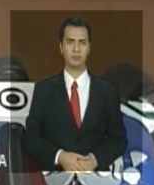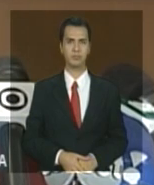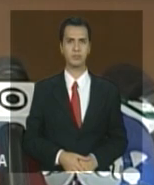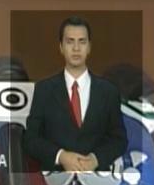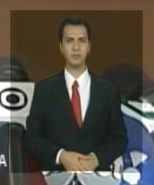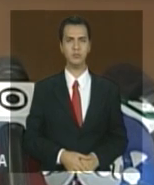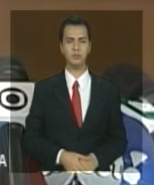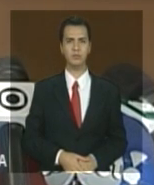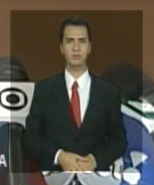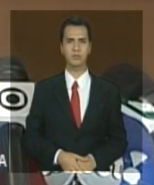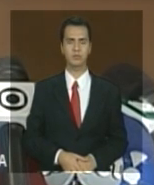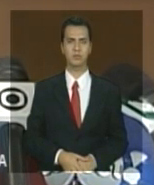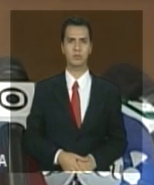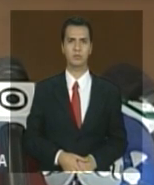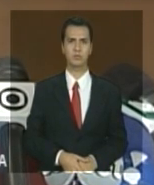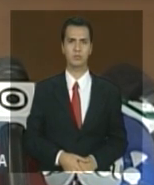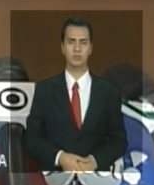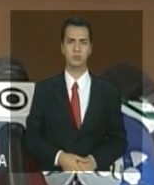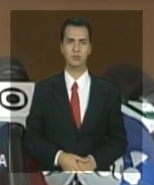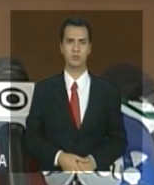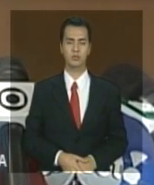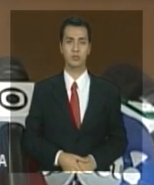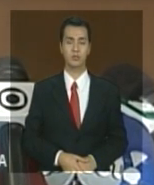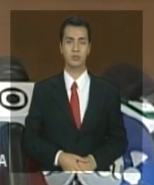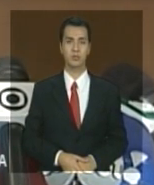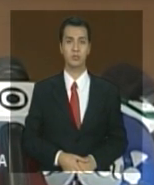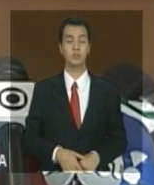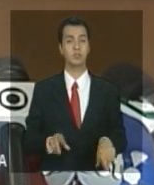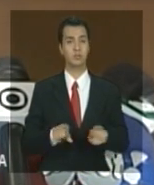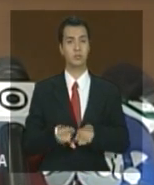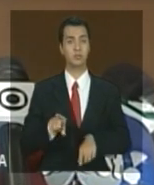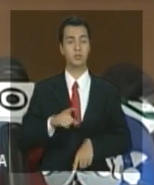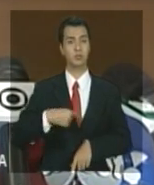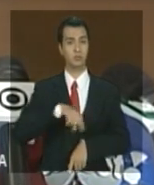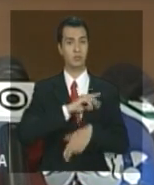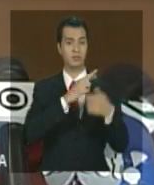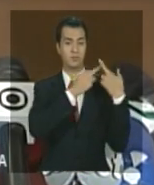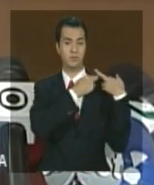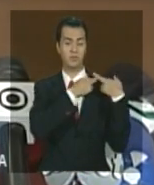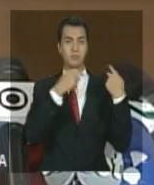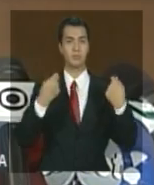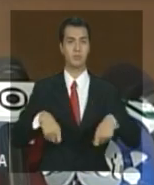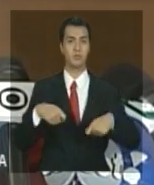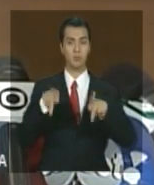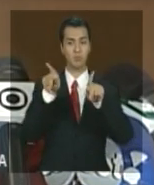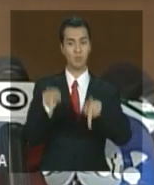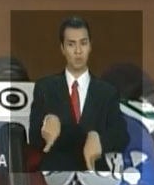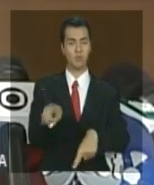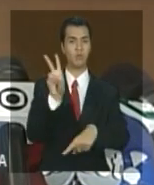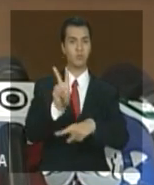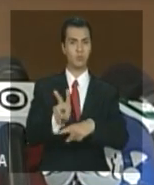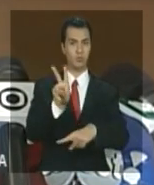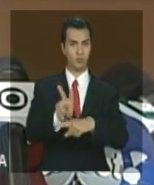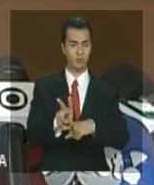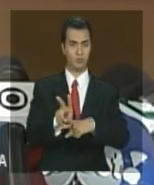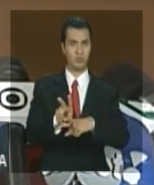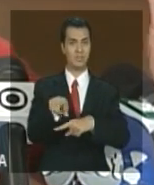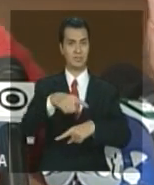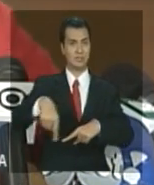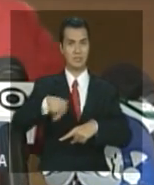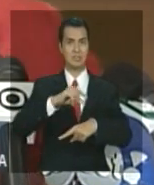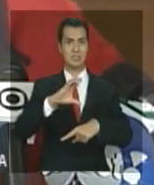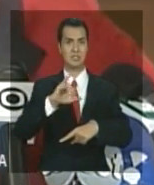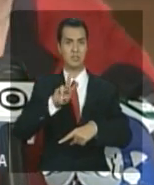aquela questão da responsabilidade de proteger populações civis, nós sempre acrescentamos a